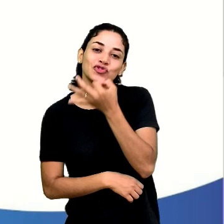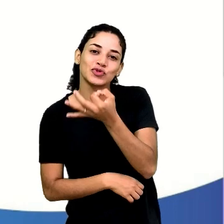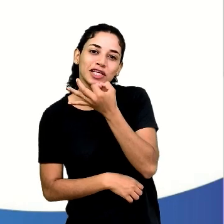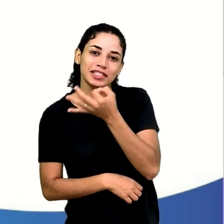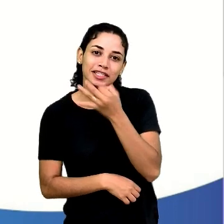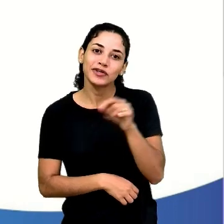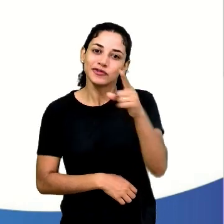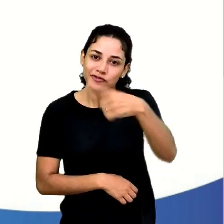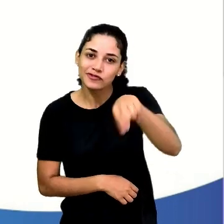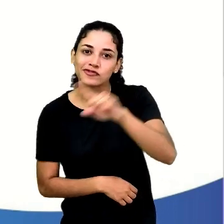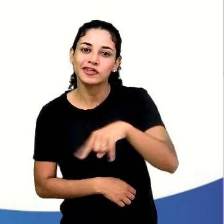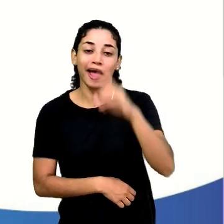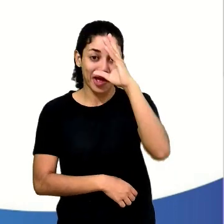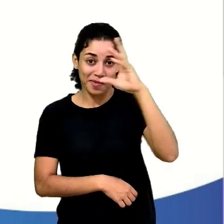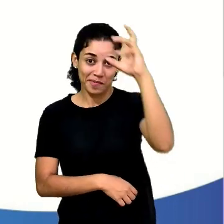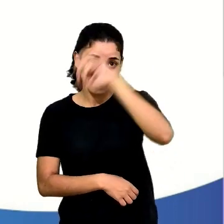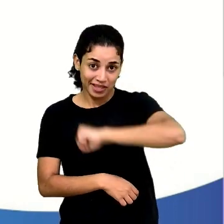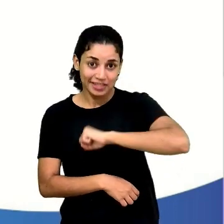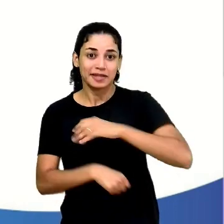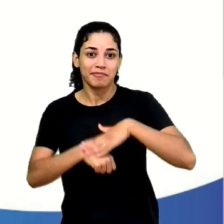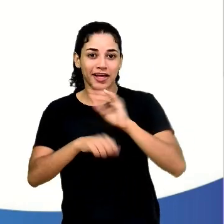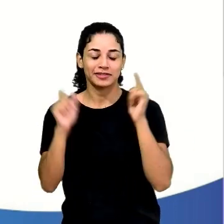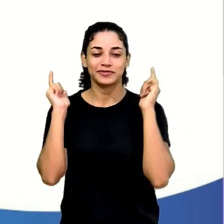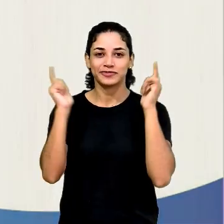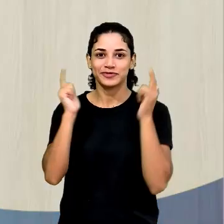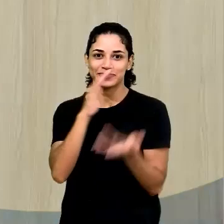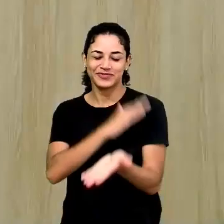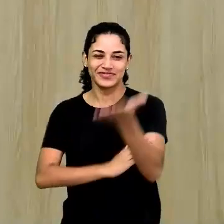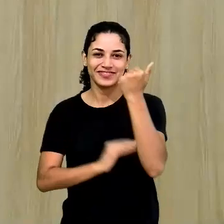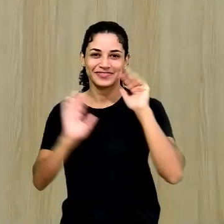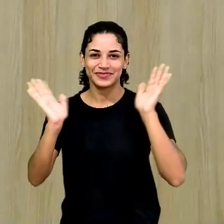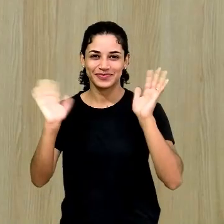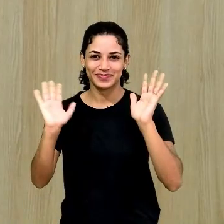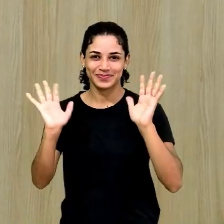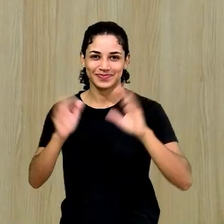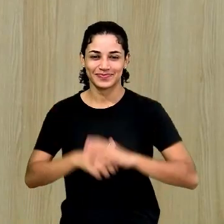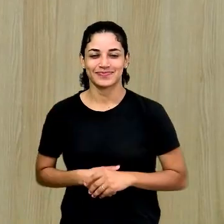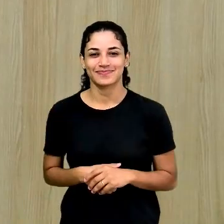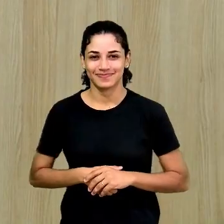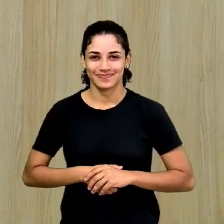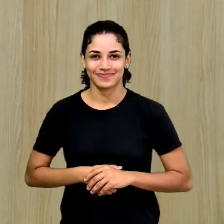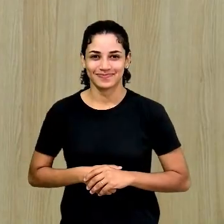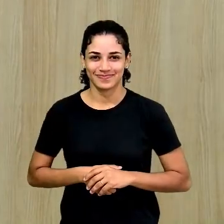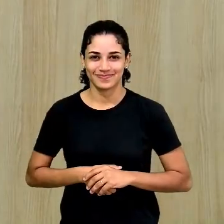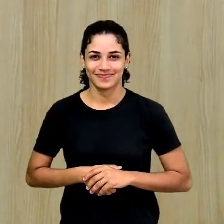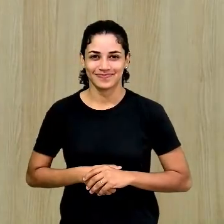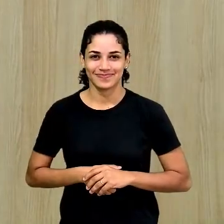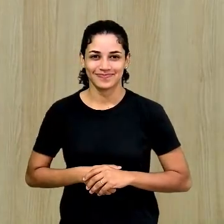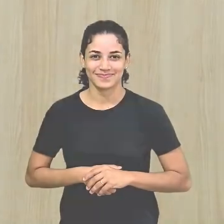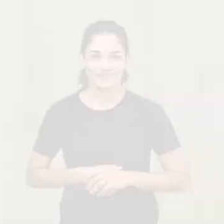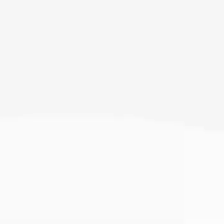de você aprender se divertindo. Tchau, tchau, gente. Até a próxima.